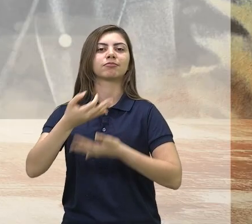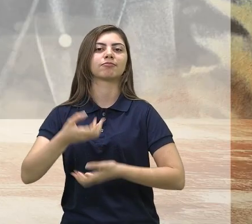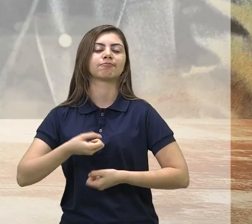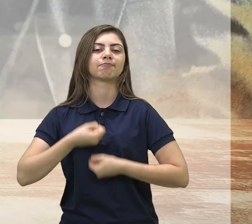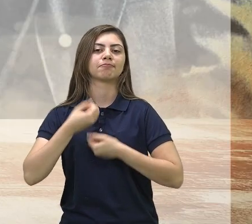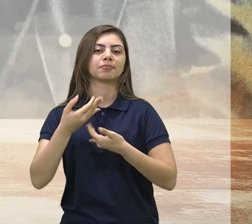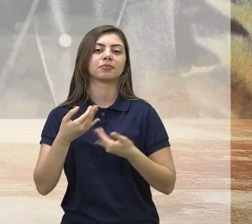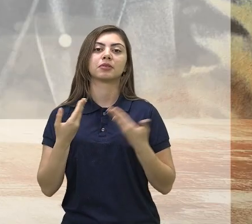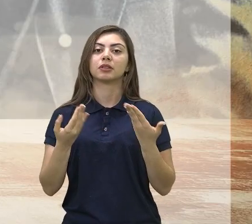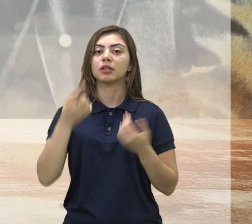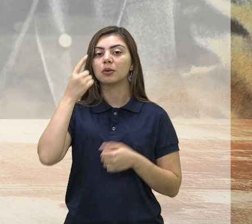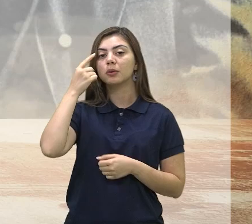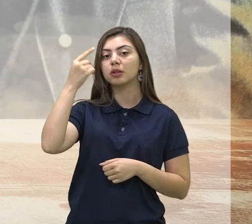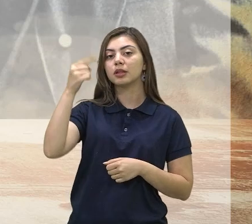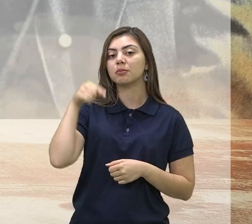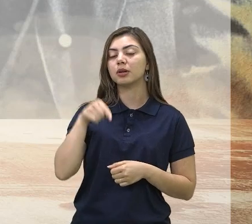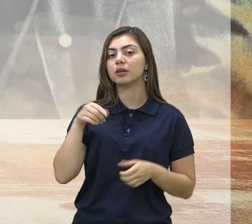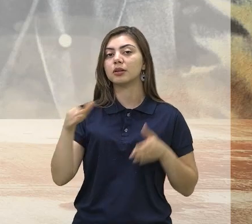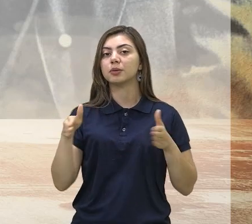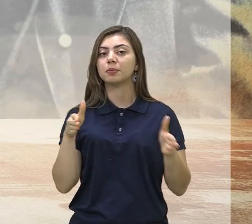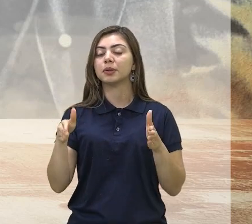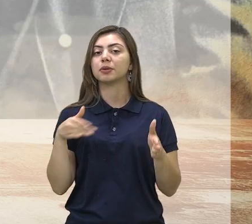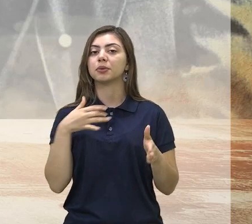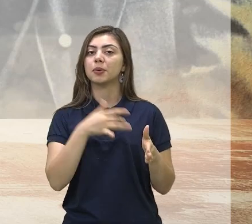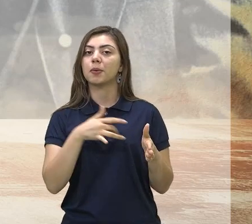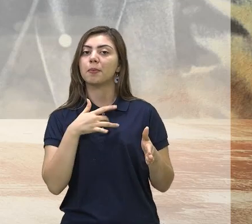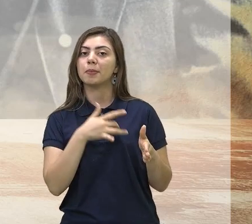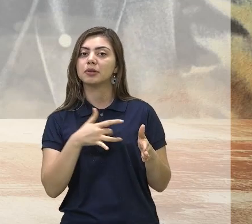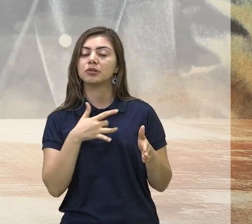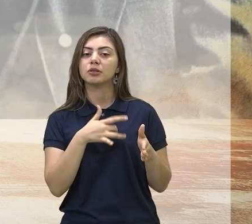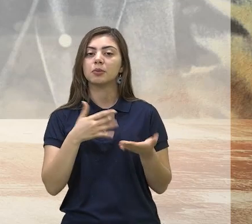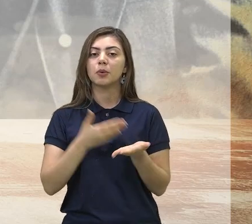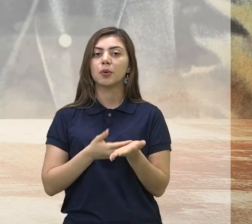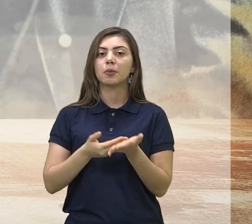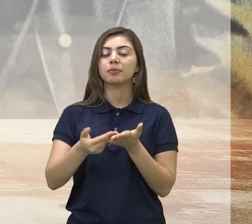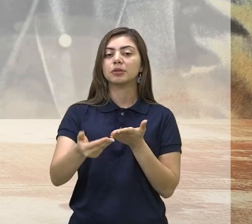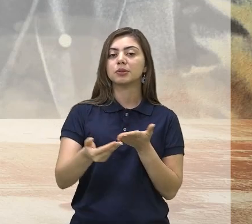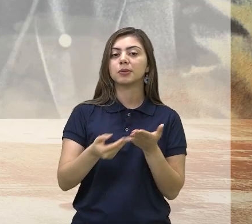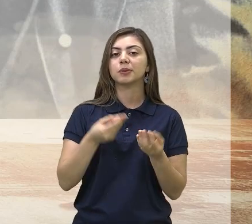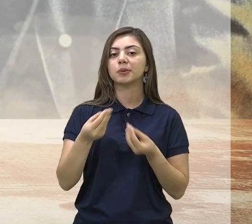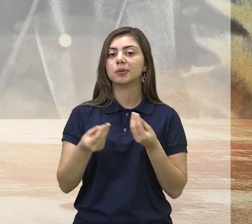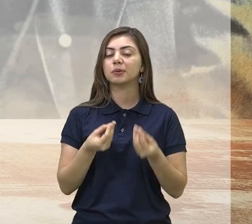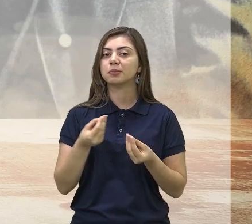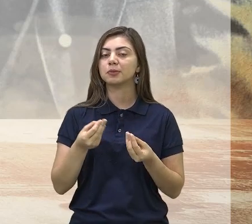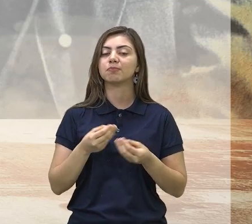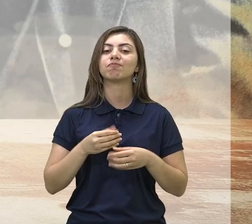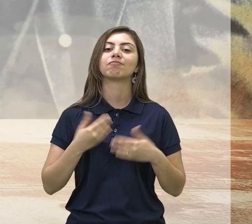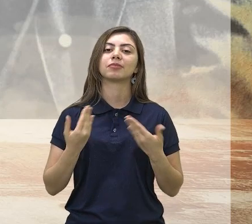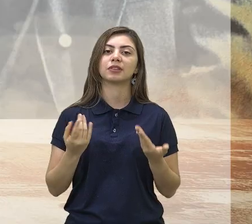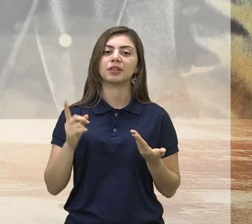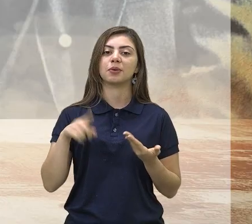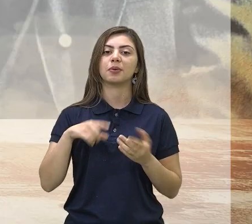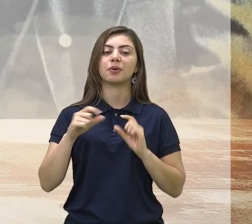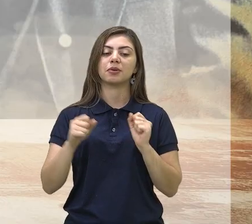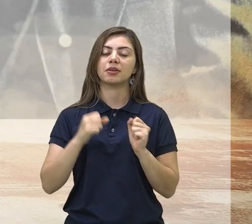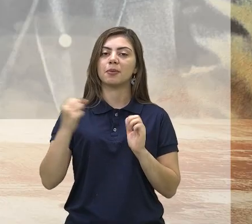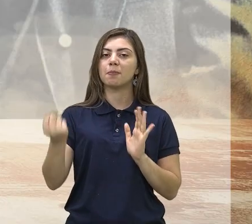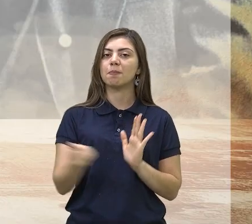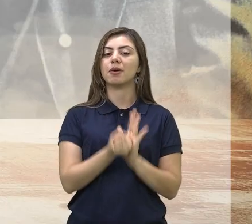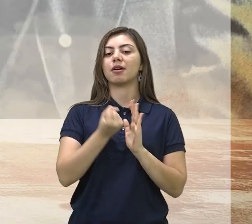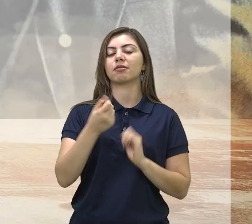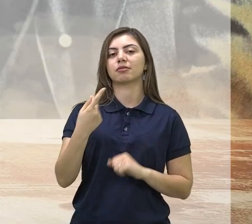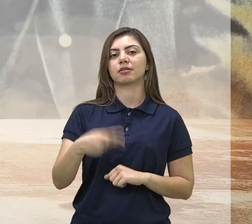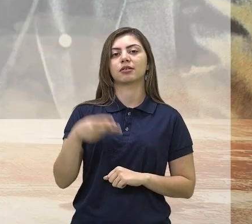a questão aqui do nosso romantismo, ele surgiu no momento de identidade do nosso Brasil, né? Quando a